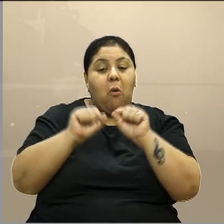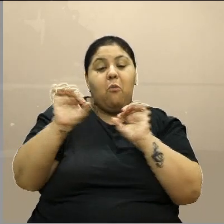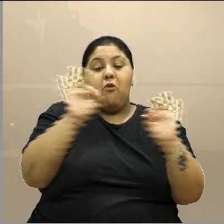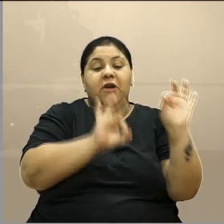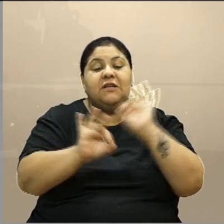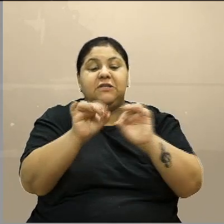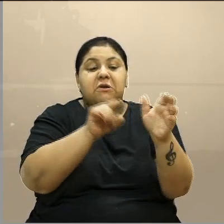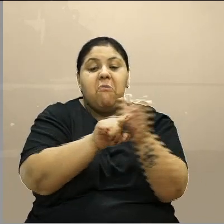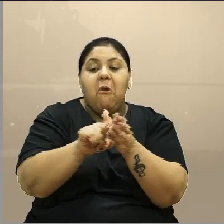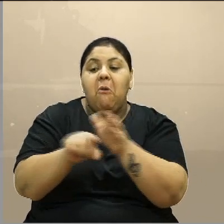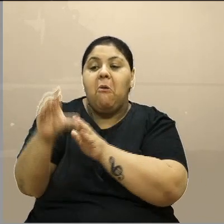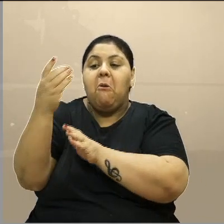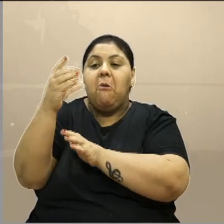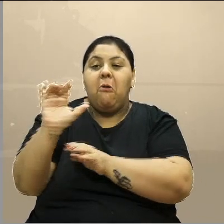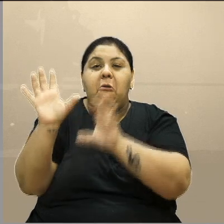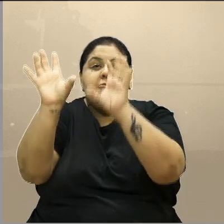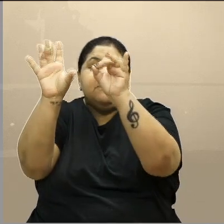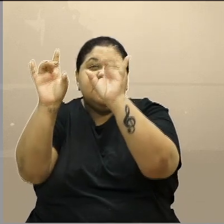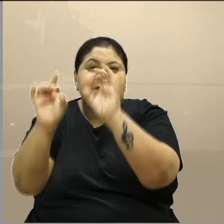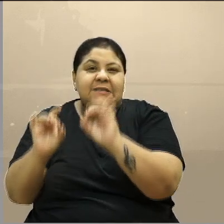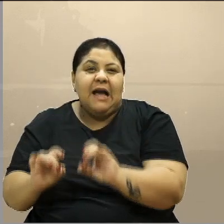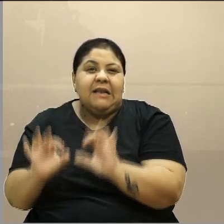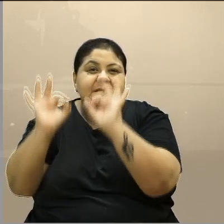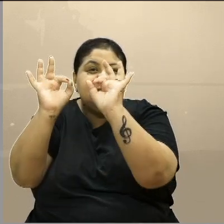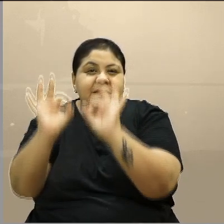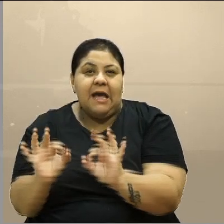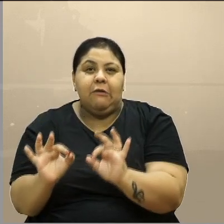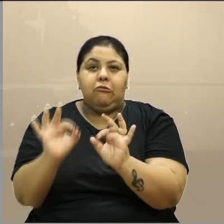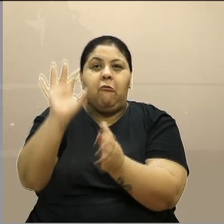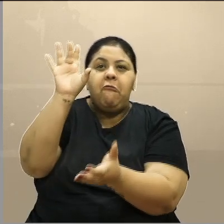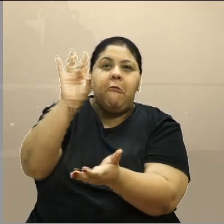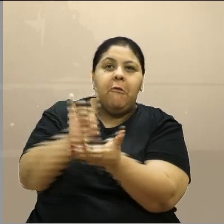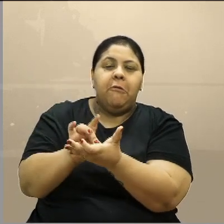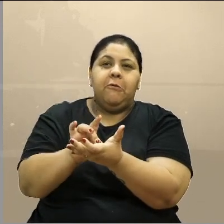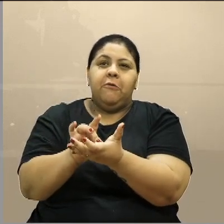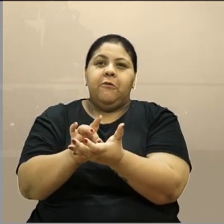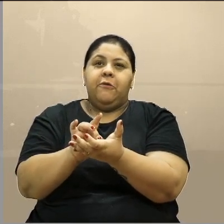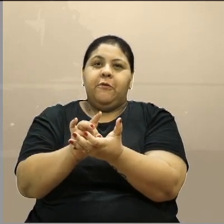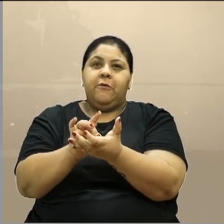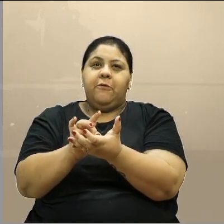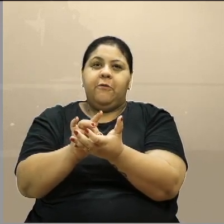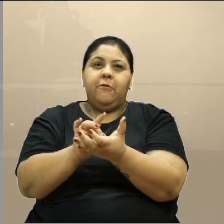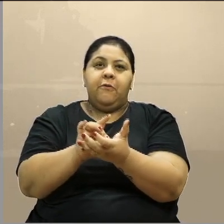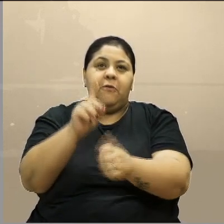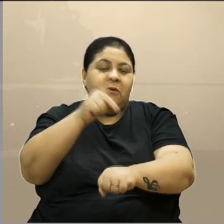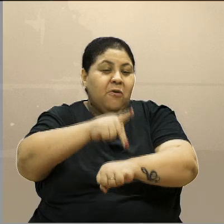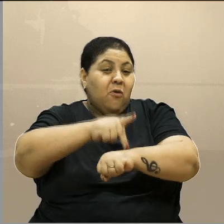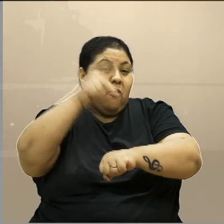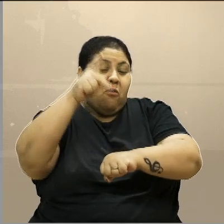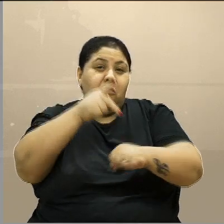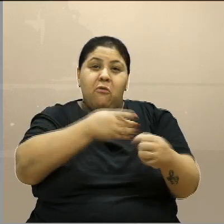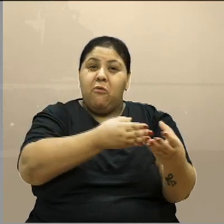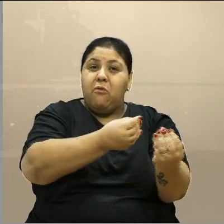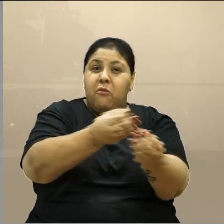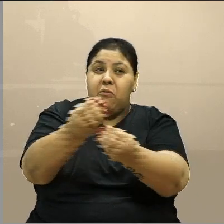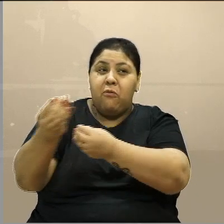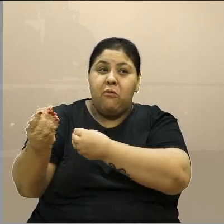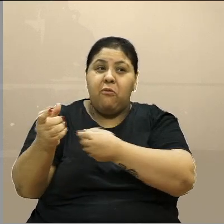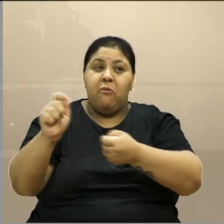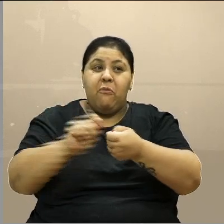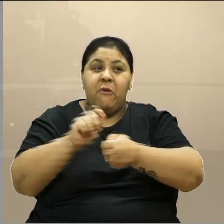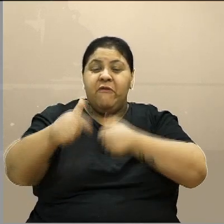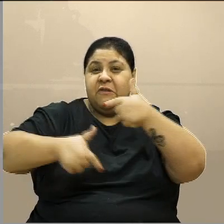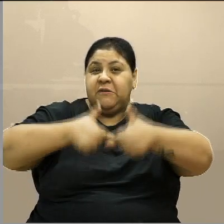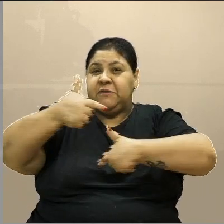científica com rigor metodológico concreto que deveria ser feito. Os de pós-graduação têm milhares de coisas para fazer,